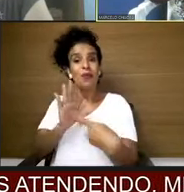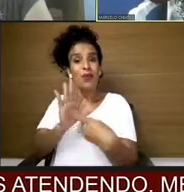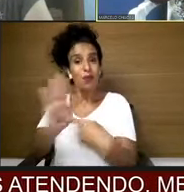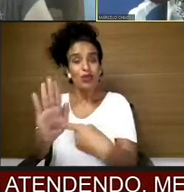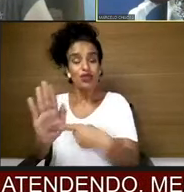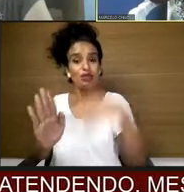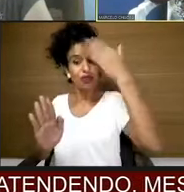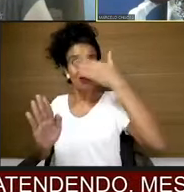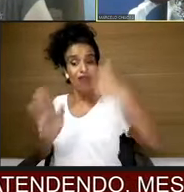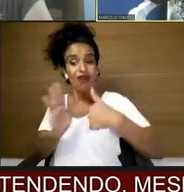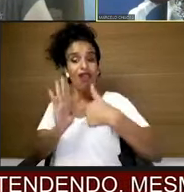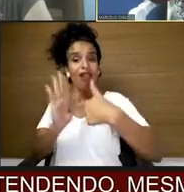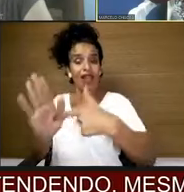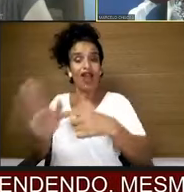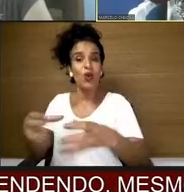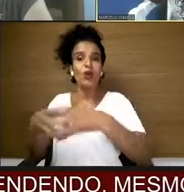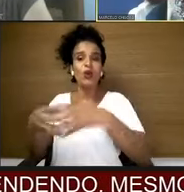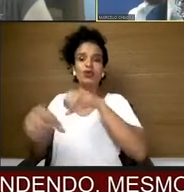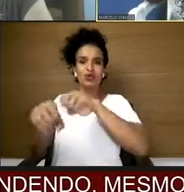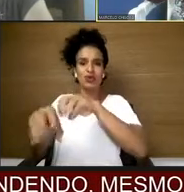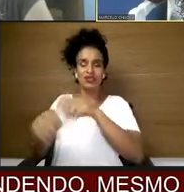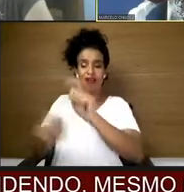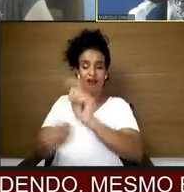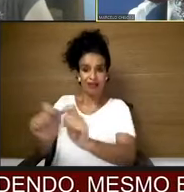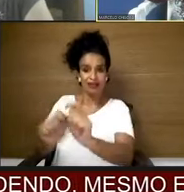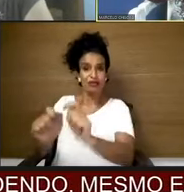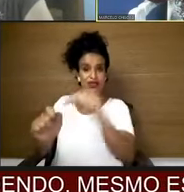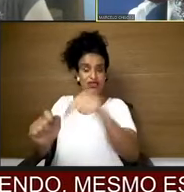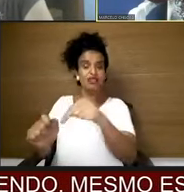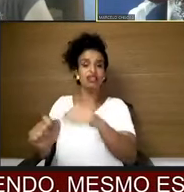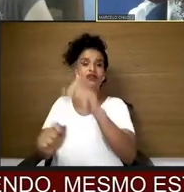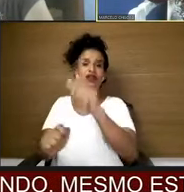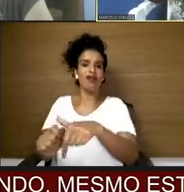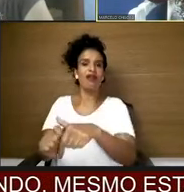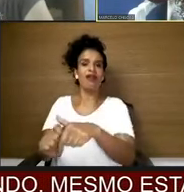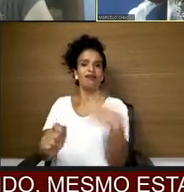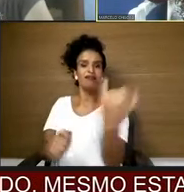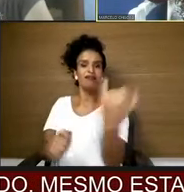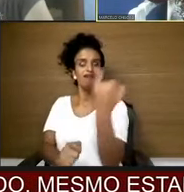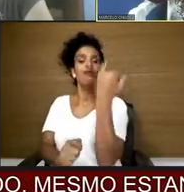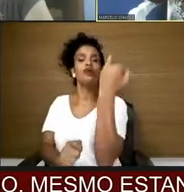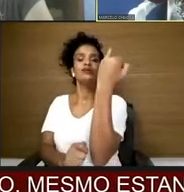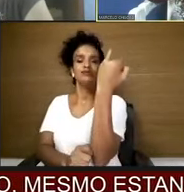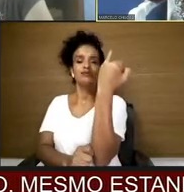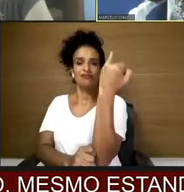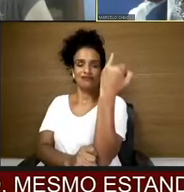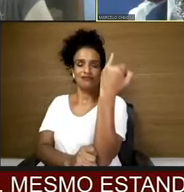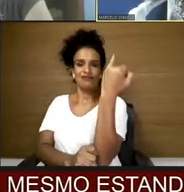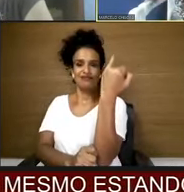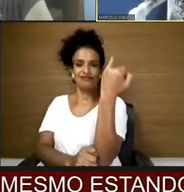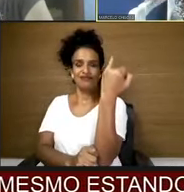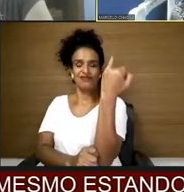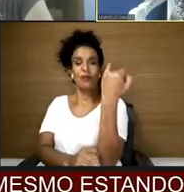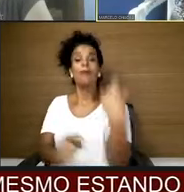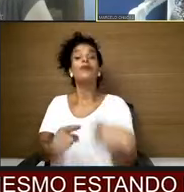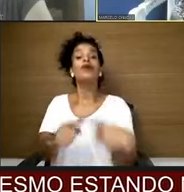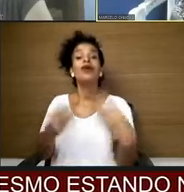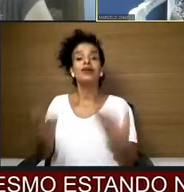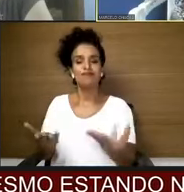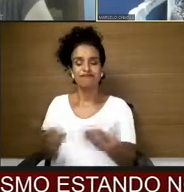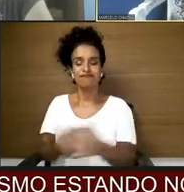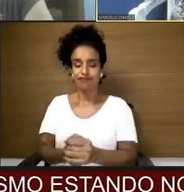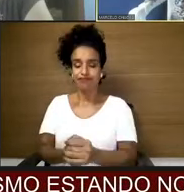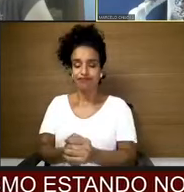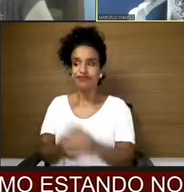da educação administrativos à categoria de essenciais? Por quê? Porque